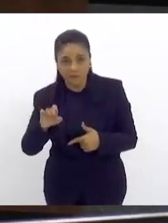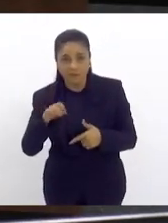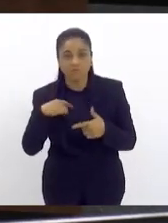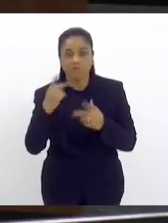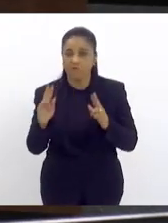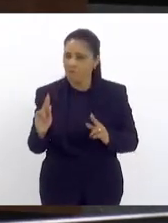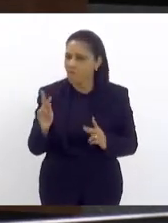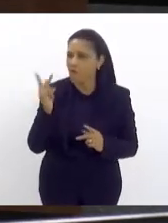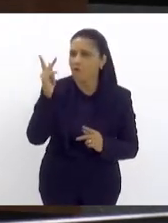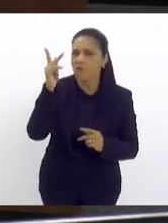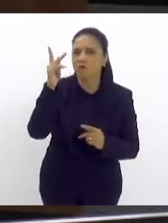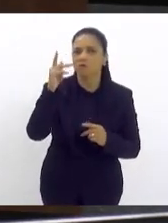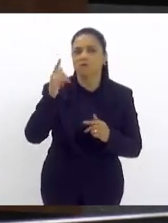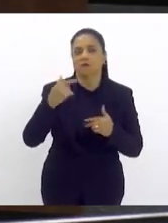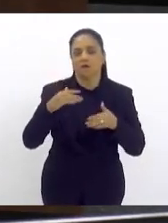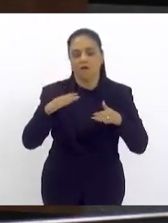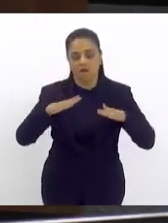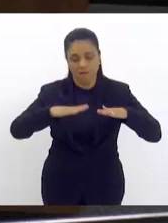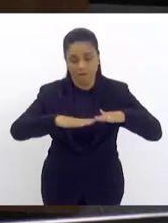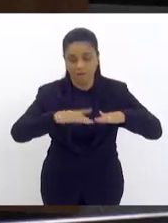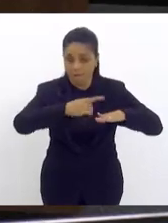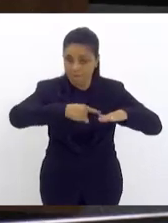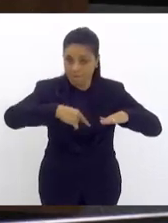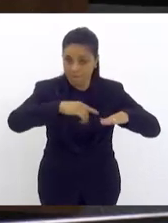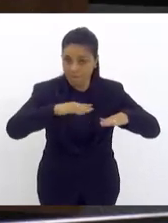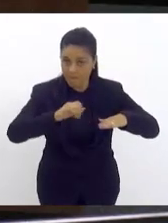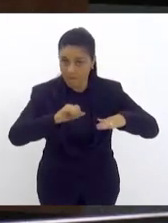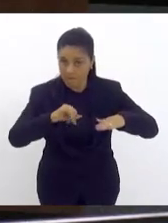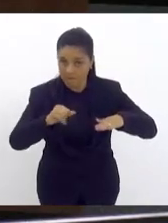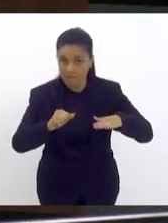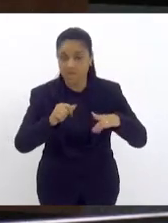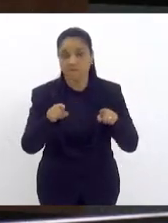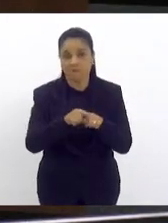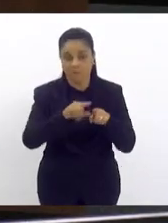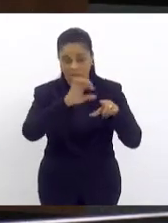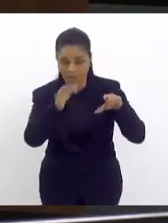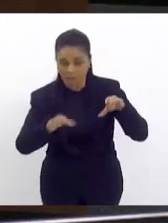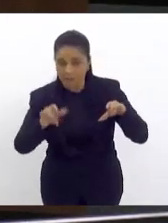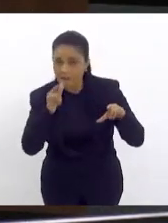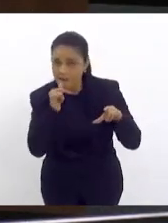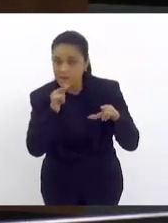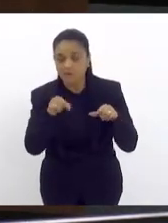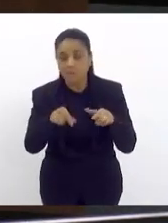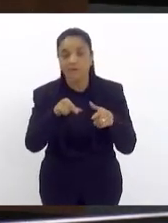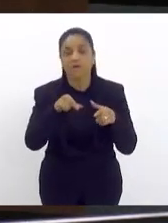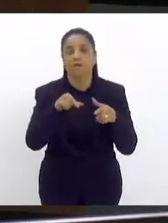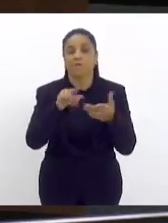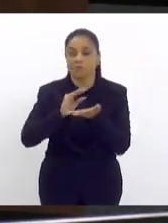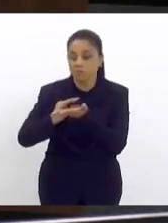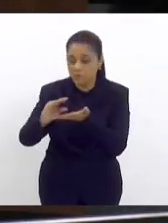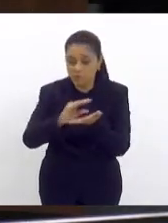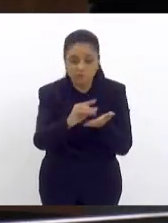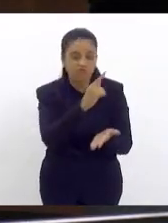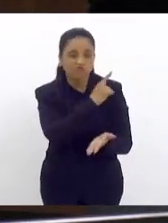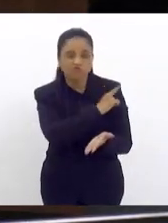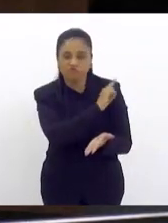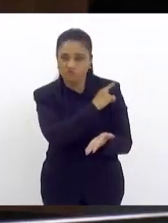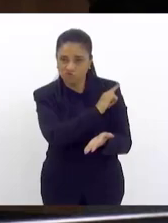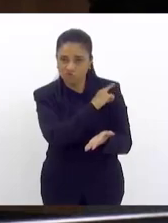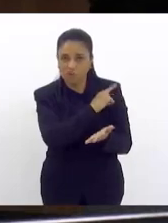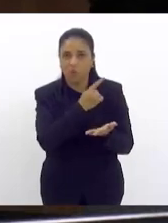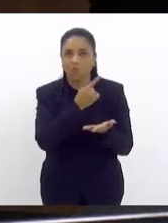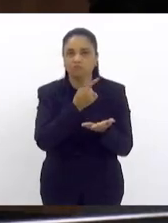valorizar tanto as nossas bacias hidrográficas mas também é de fazer com que os recursos da Que hora é